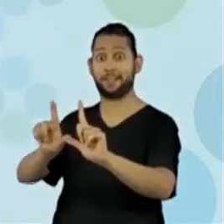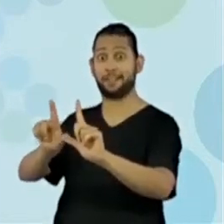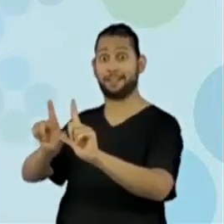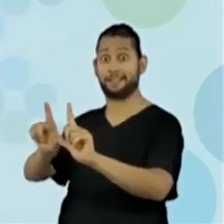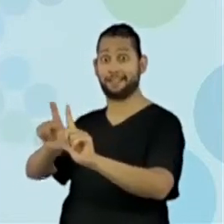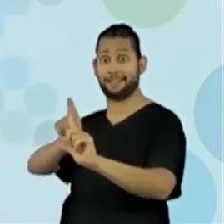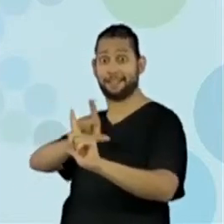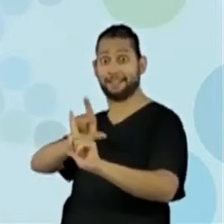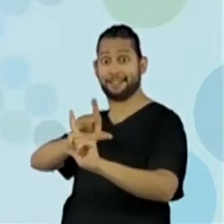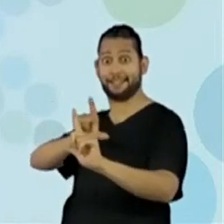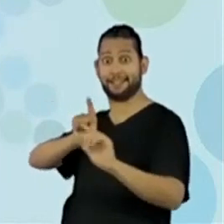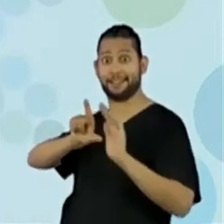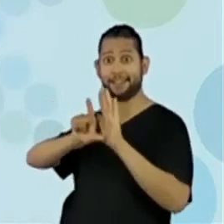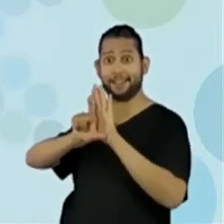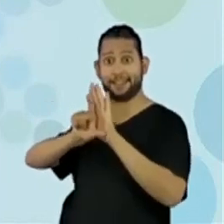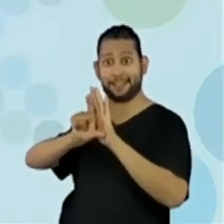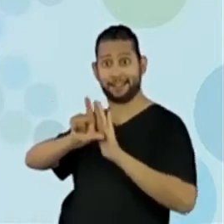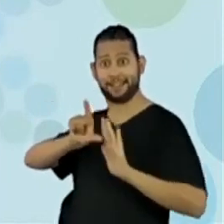ó,